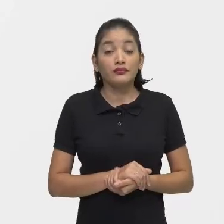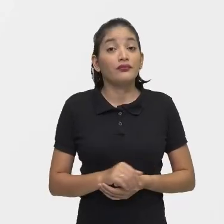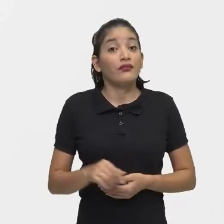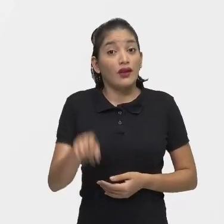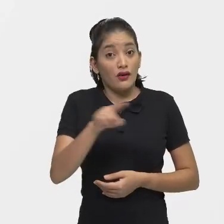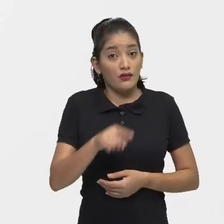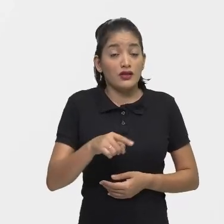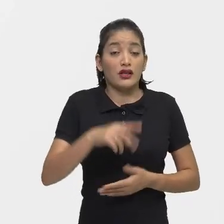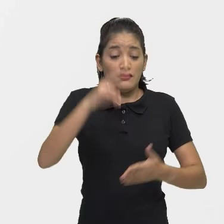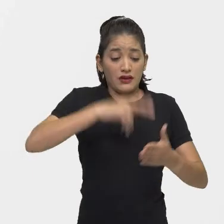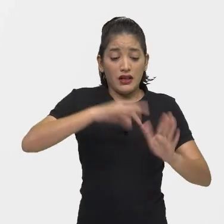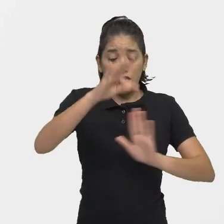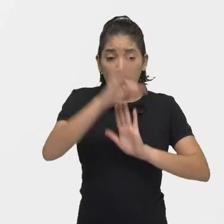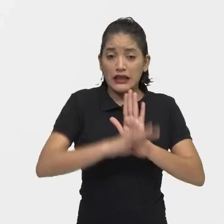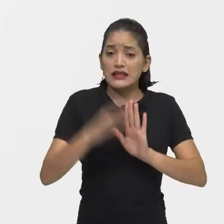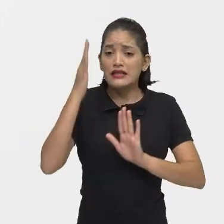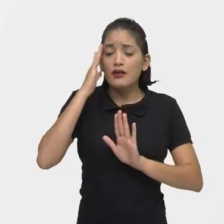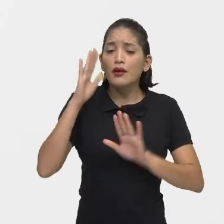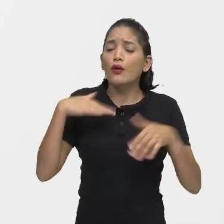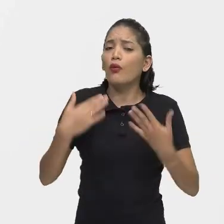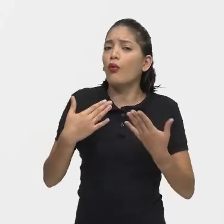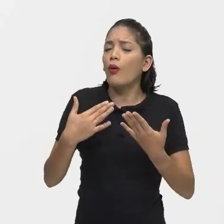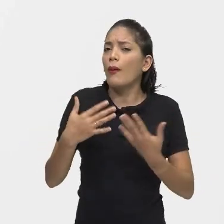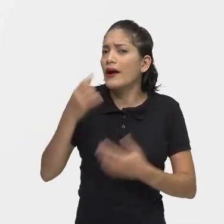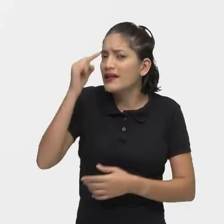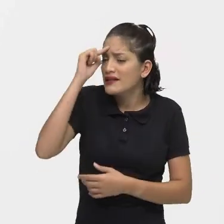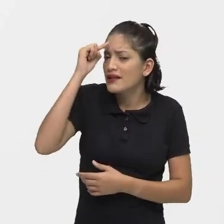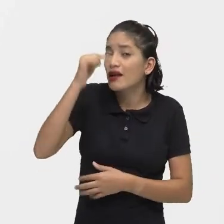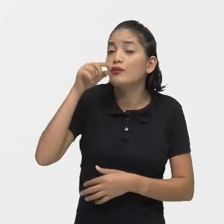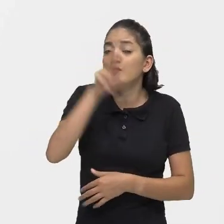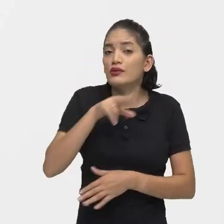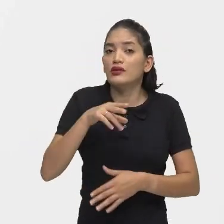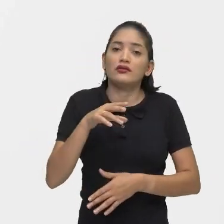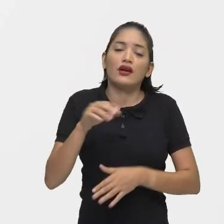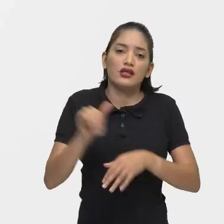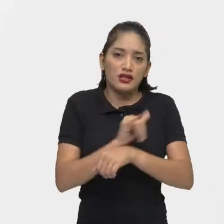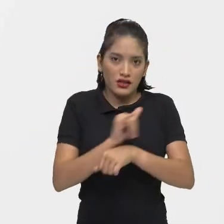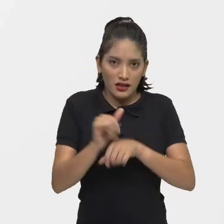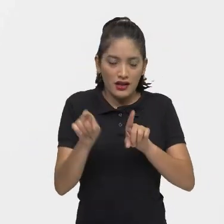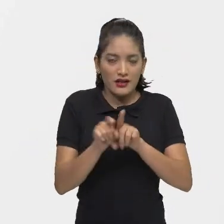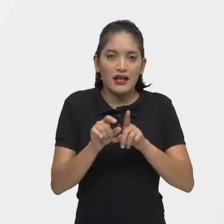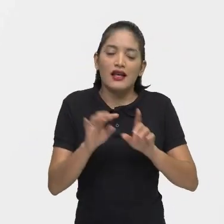Vocês vão ler o trecho do texto, identificar a ideia proposta usando as técnicas